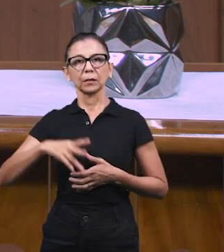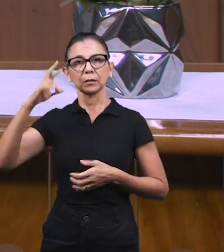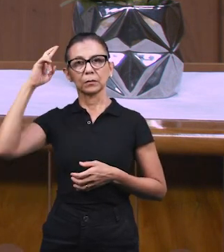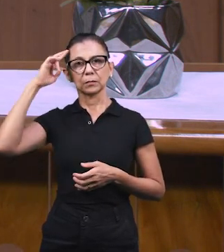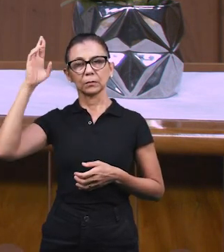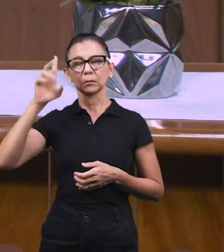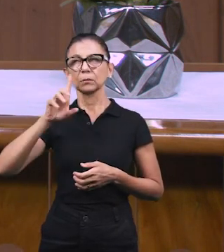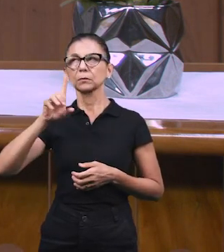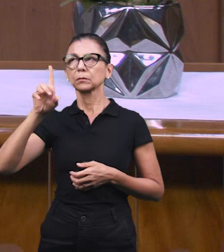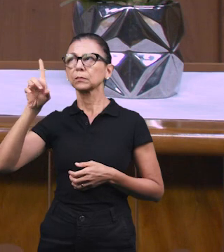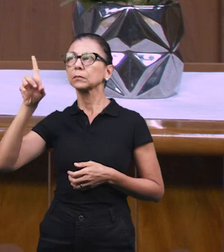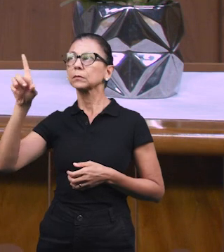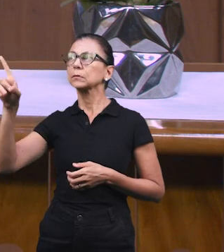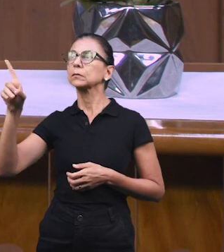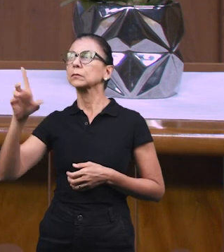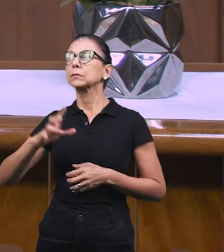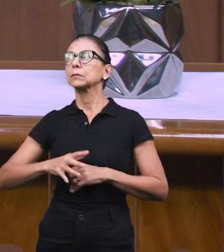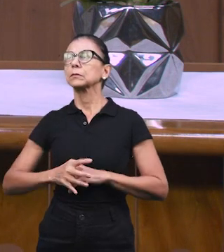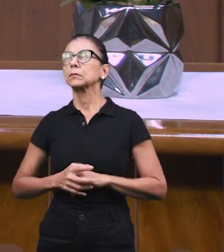Senhor Deus,